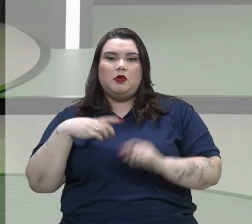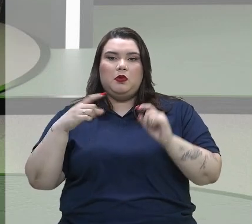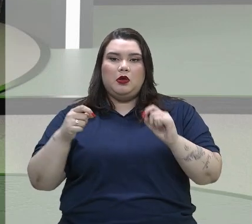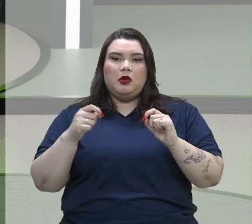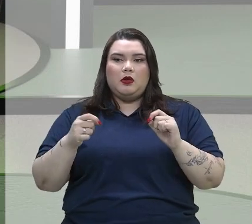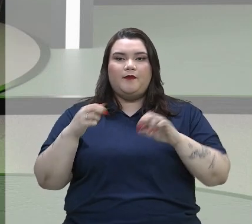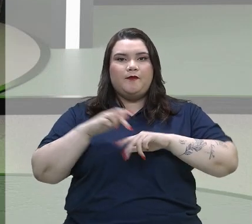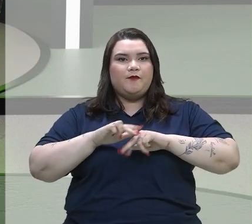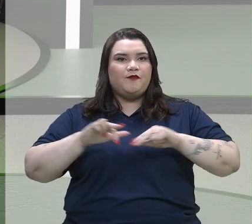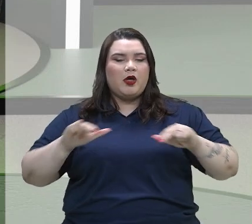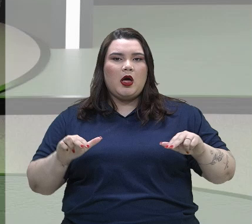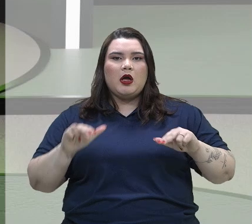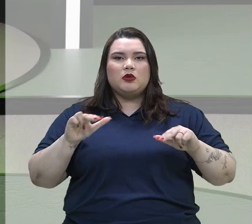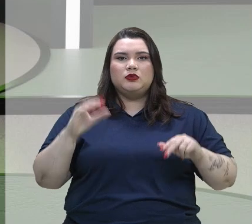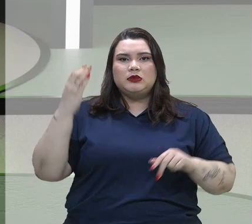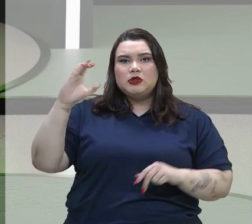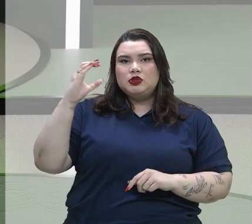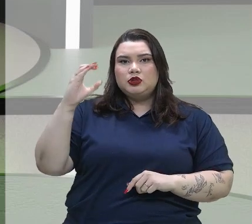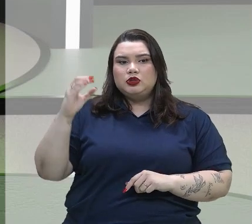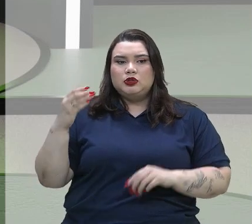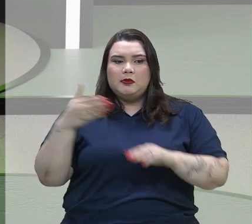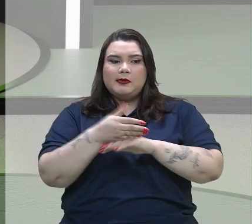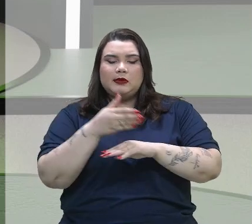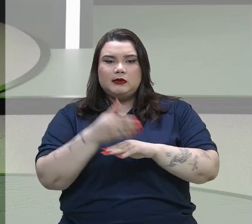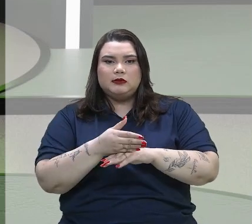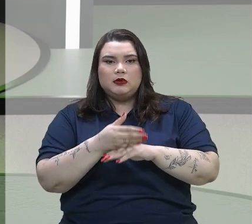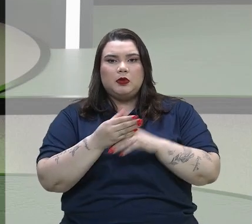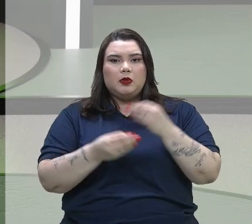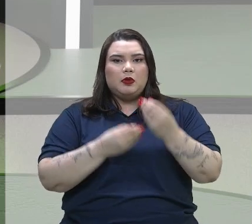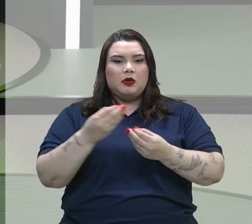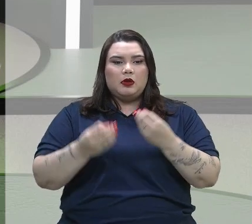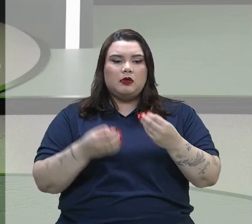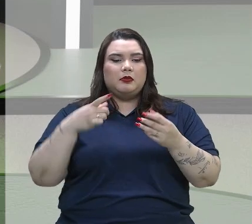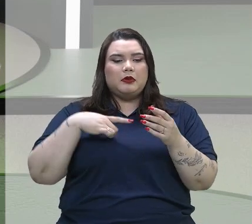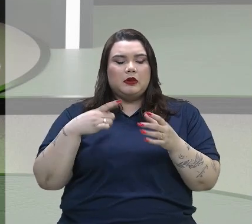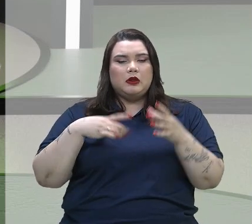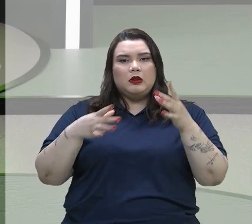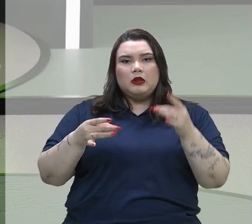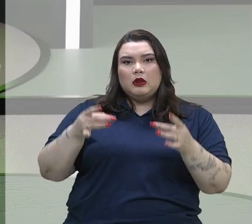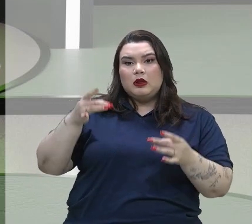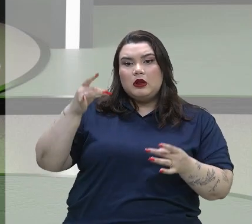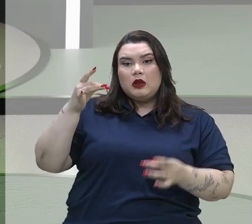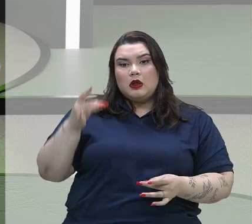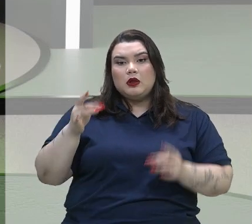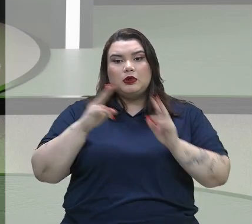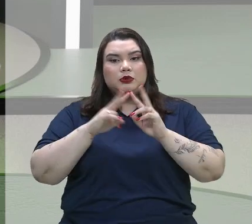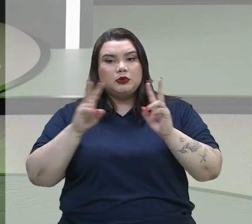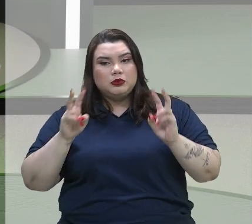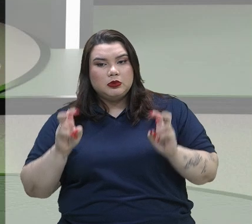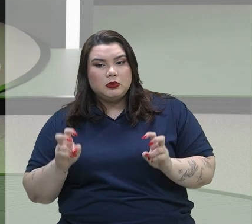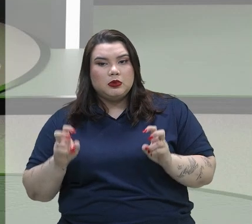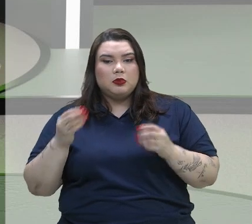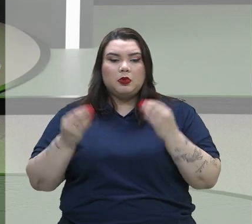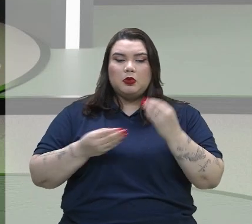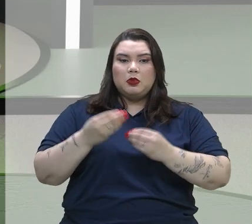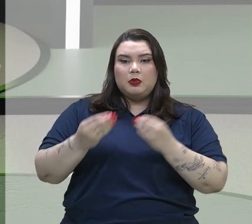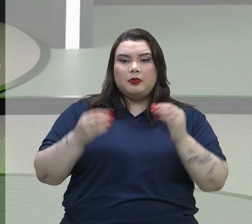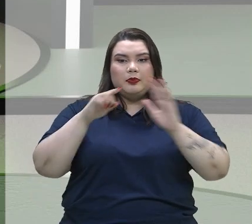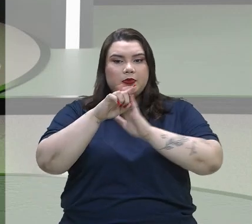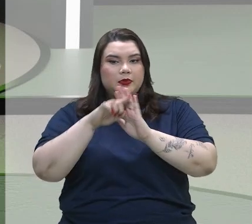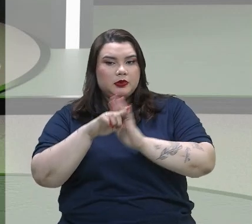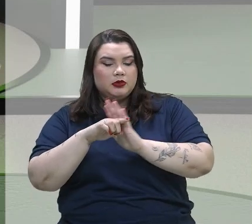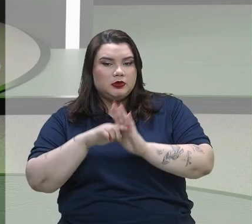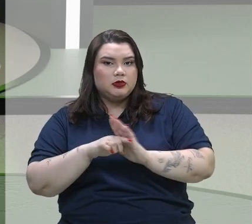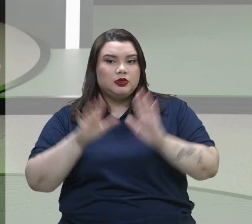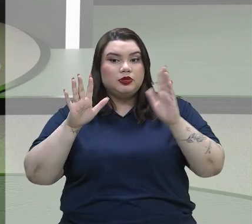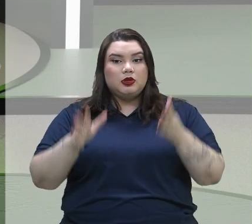participação de vários cientistas através que se debruçaram, né, sobre pesquisas que